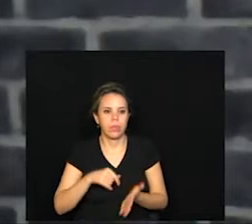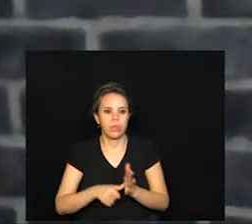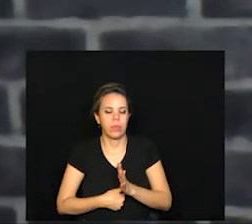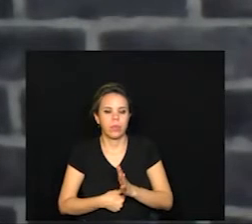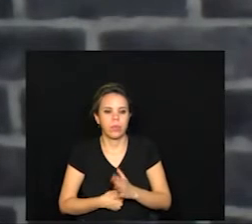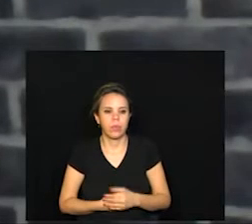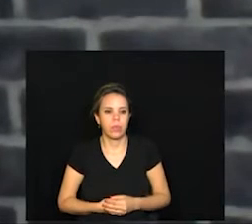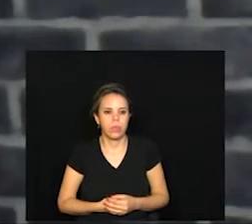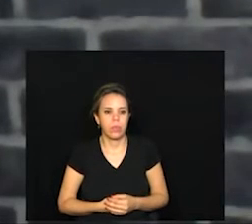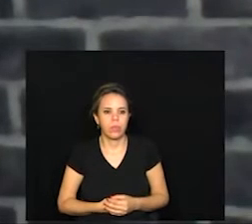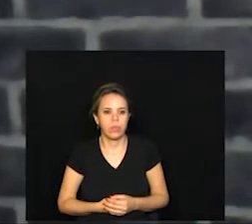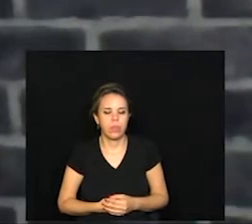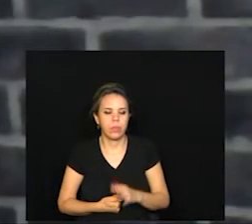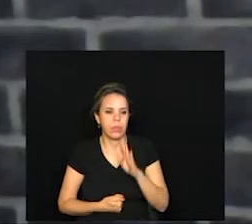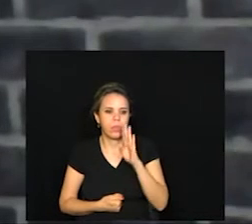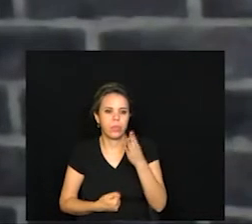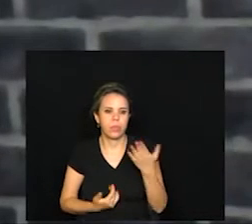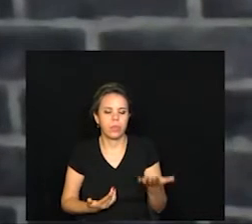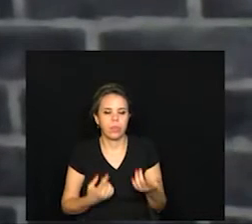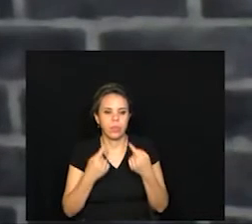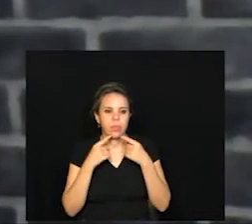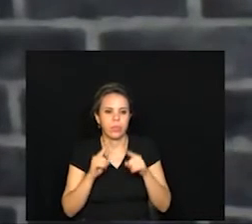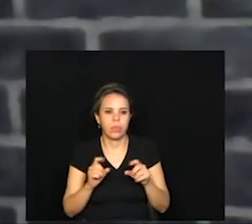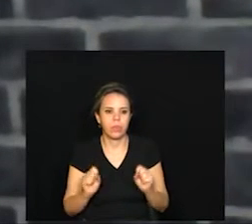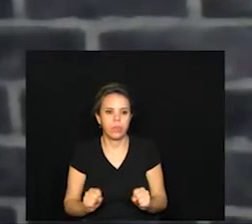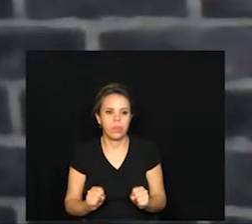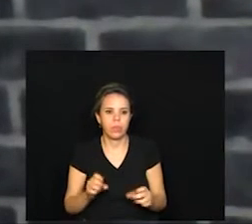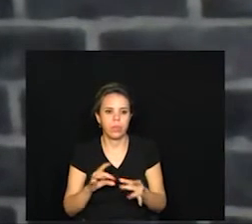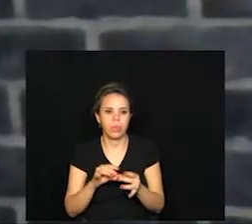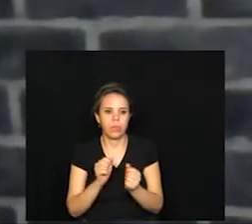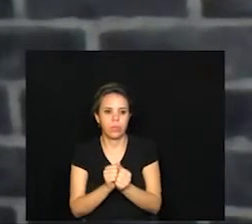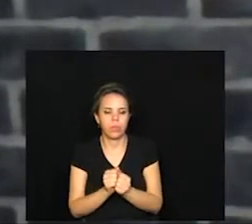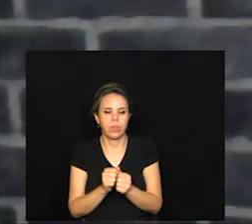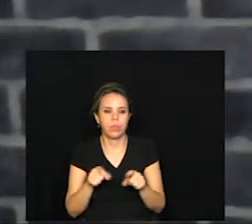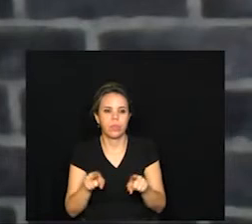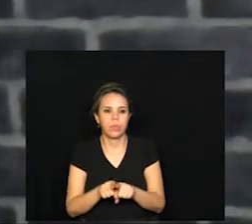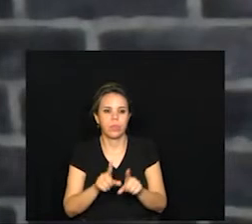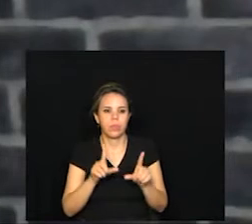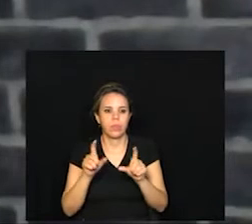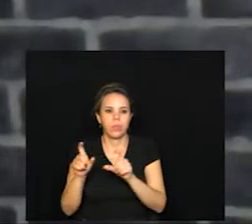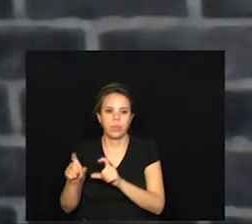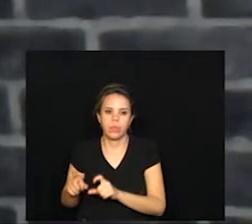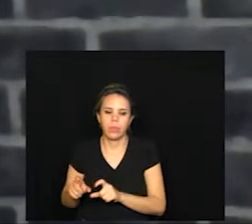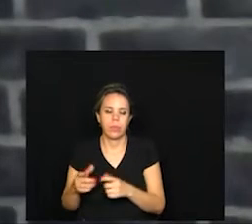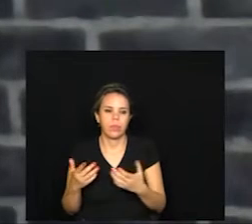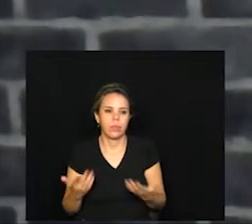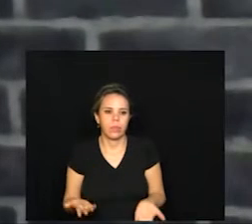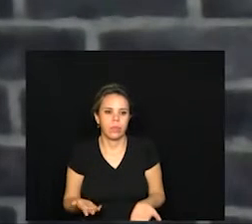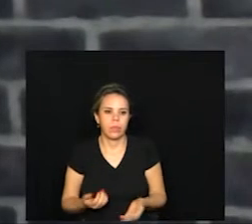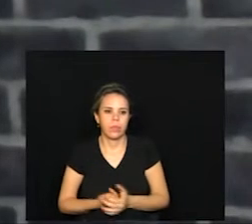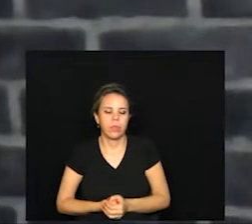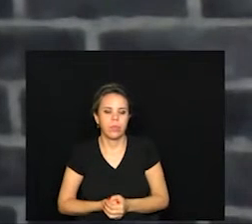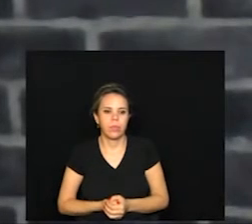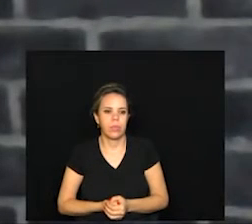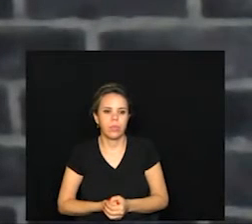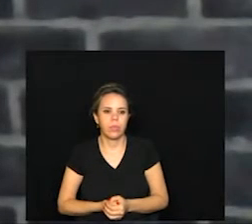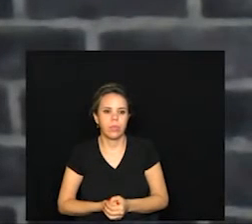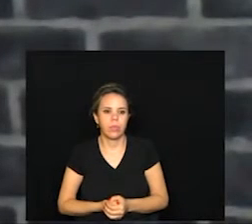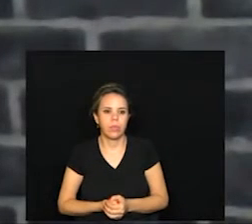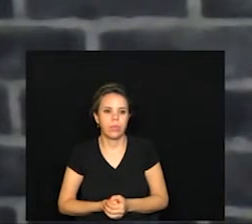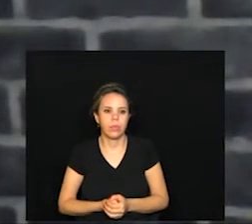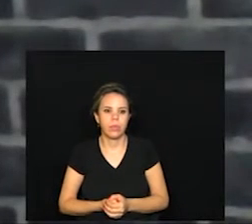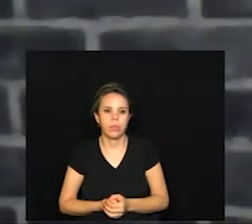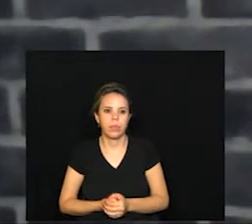documento que fundamentará a reclamação, ele pode juntar também. Pode ser uma foto, pode ser um print,